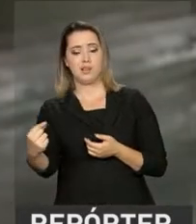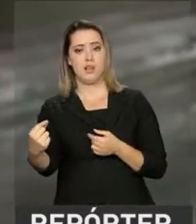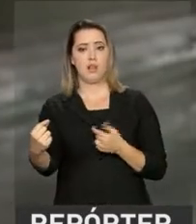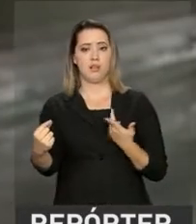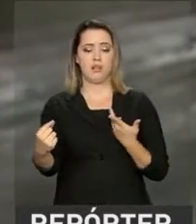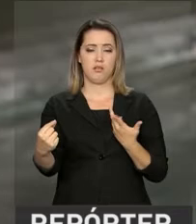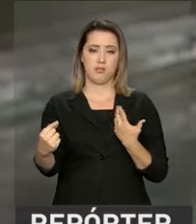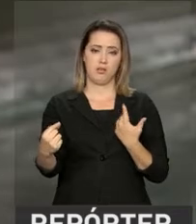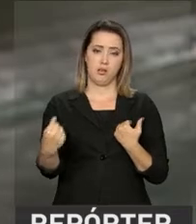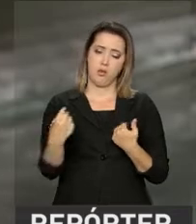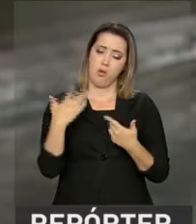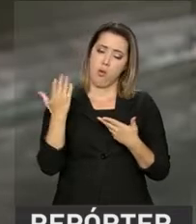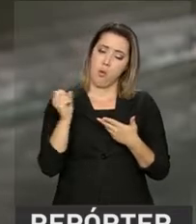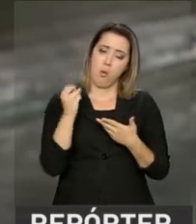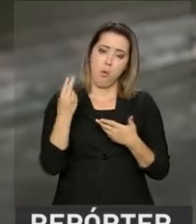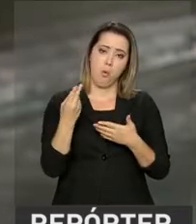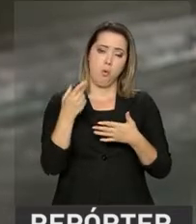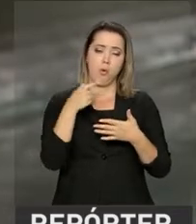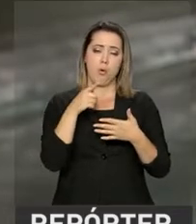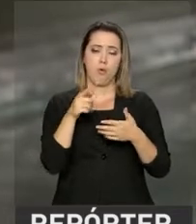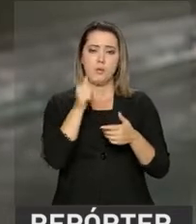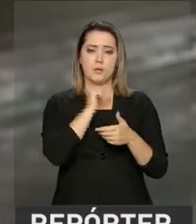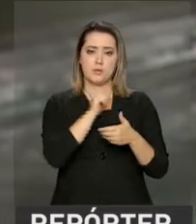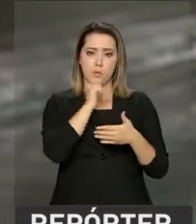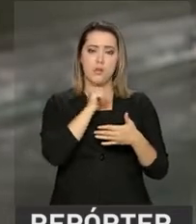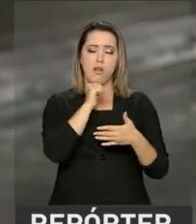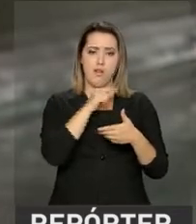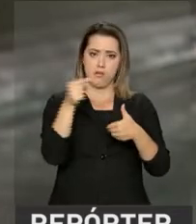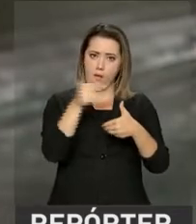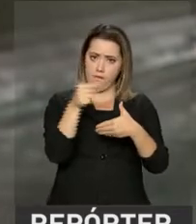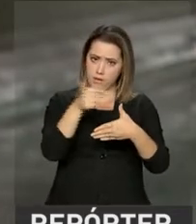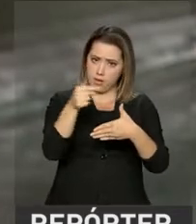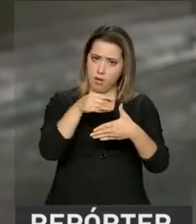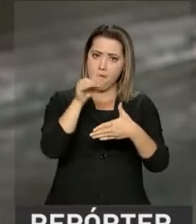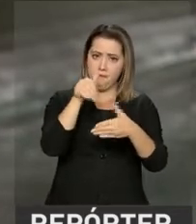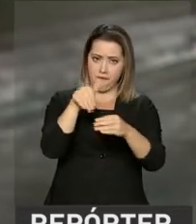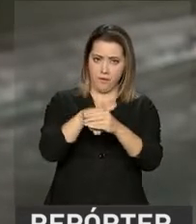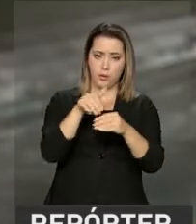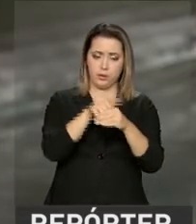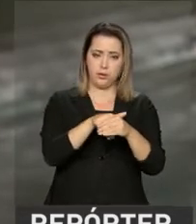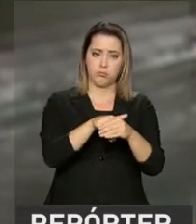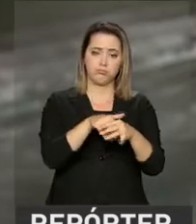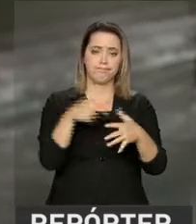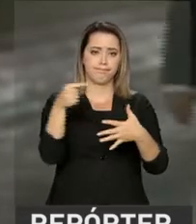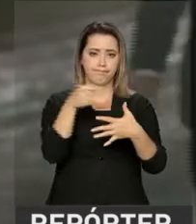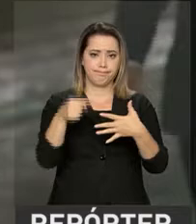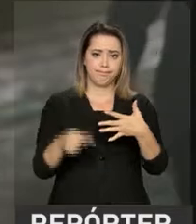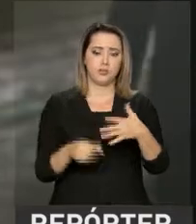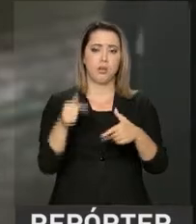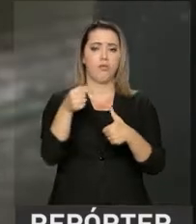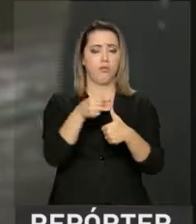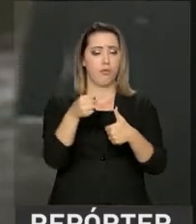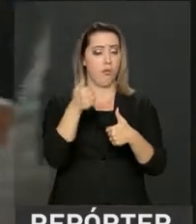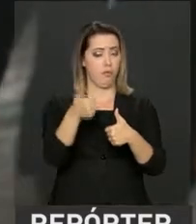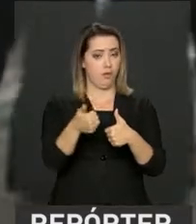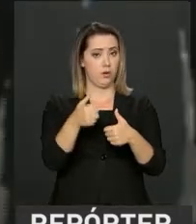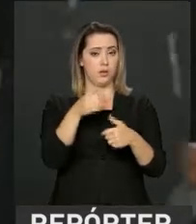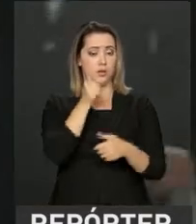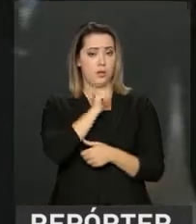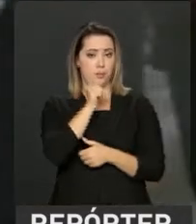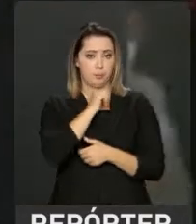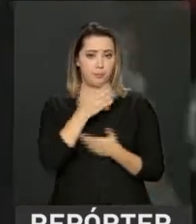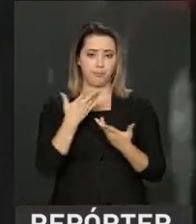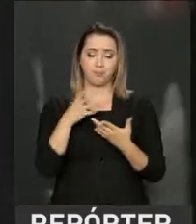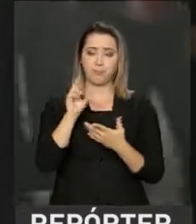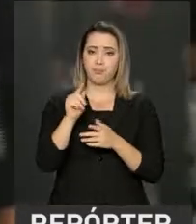base aliada acate esse destaque apresentado pelas senadoras, o projeto original, o texto original